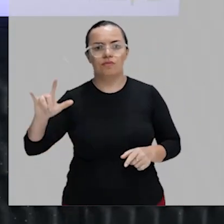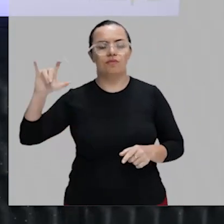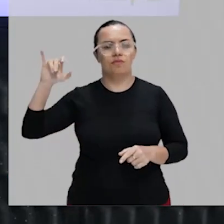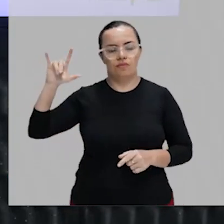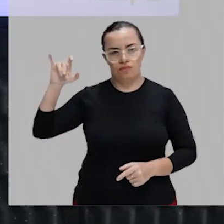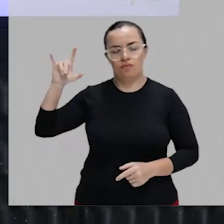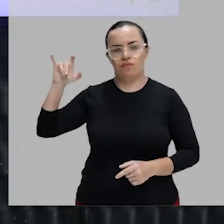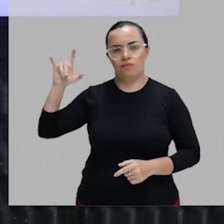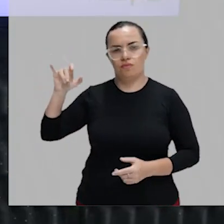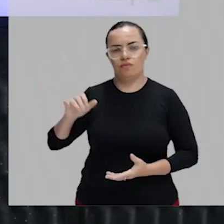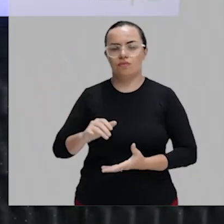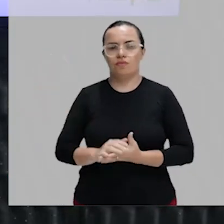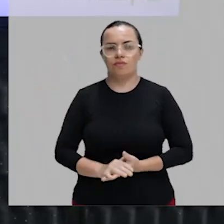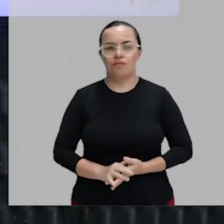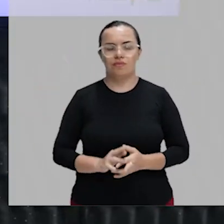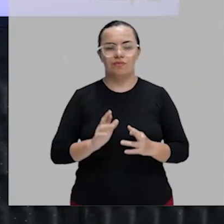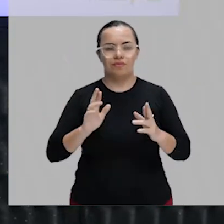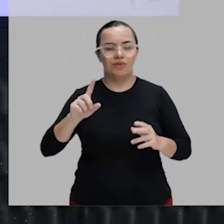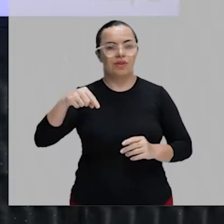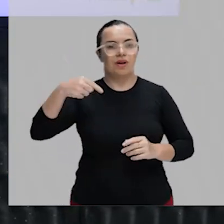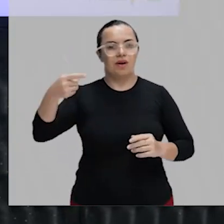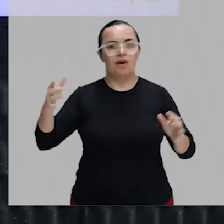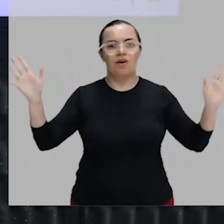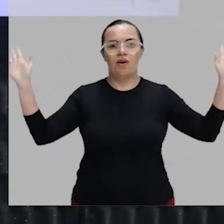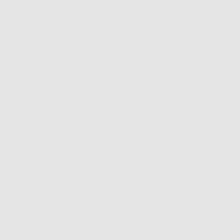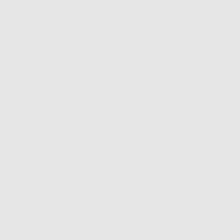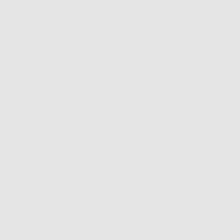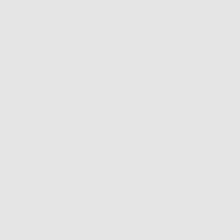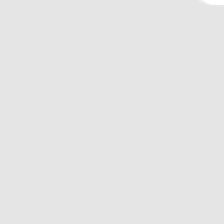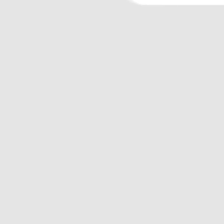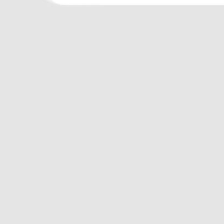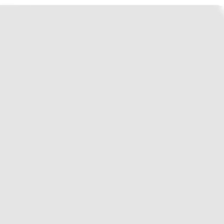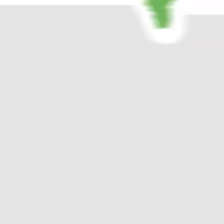E eu aguardo vocês na próxima aula. Até mais, tchau, tchau.